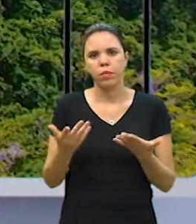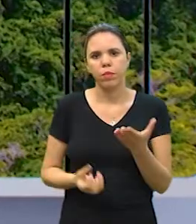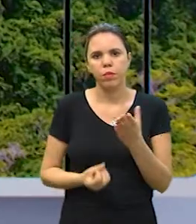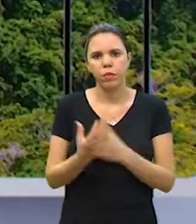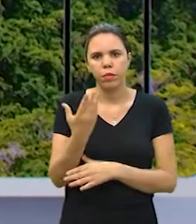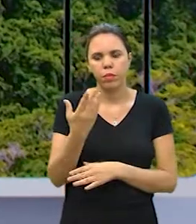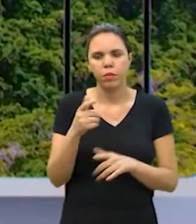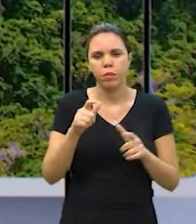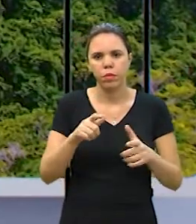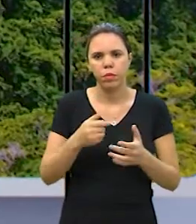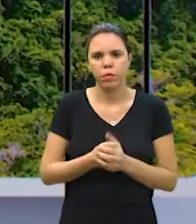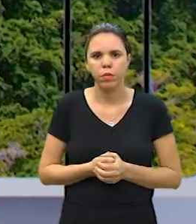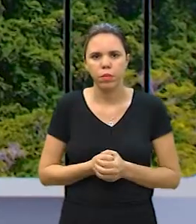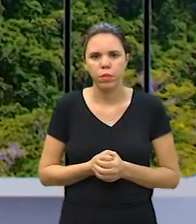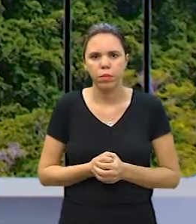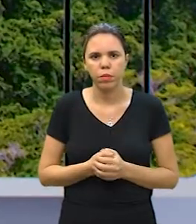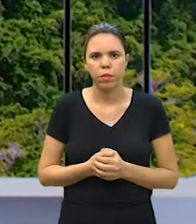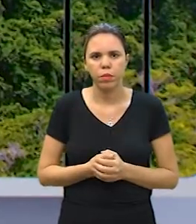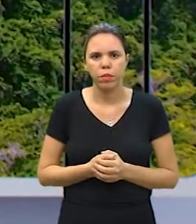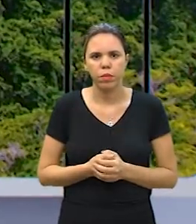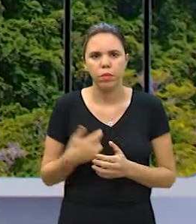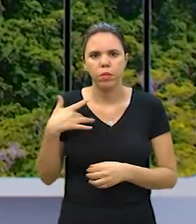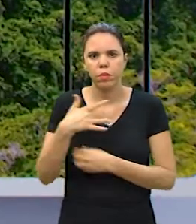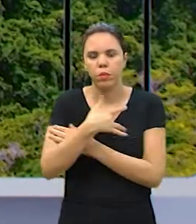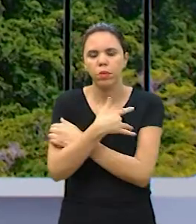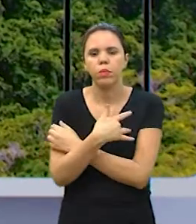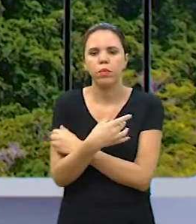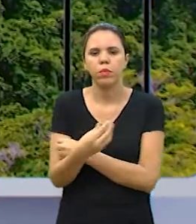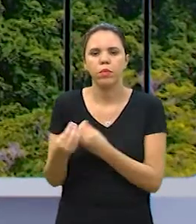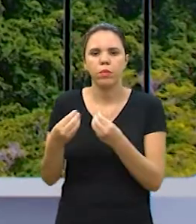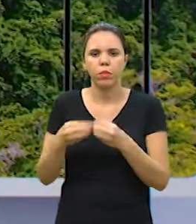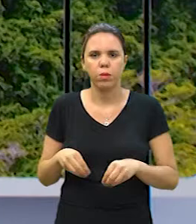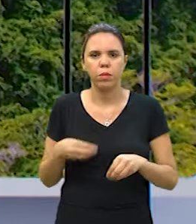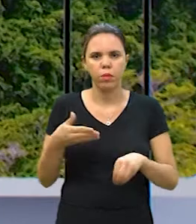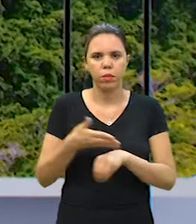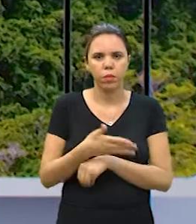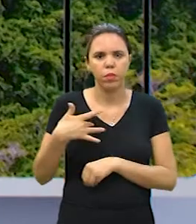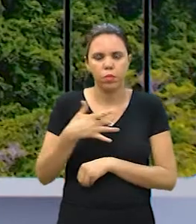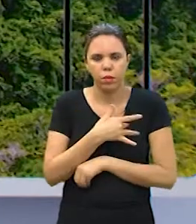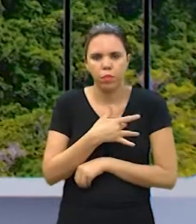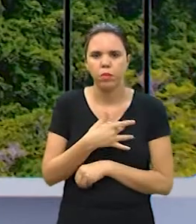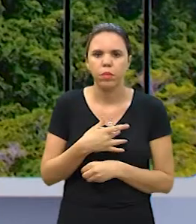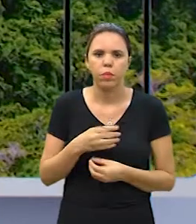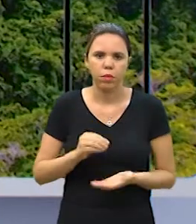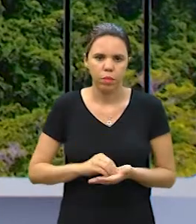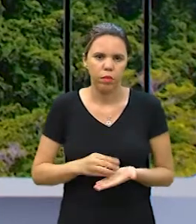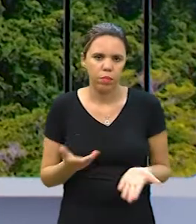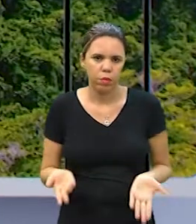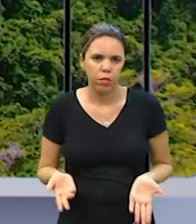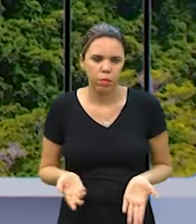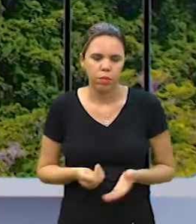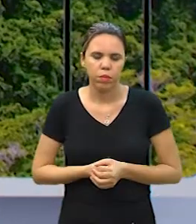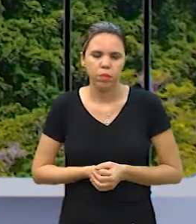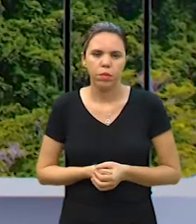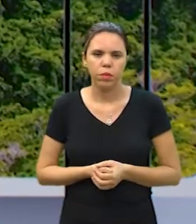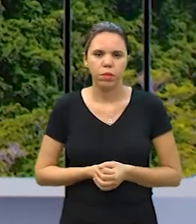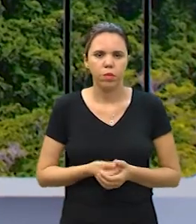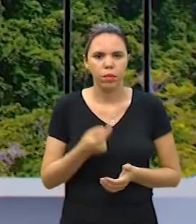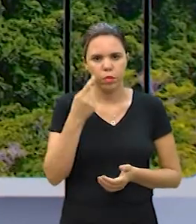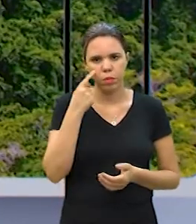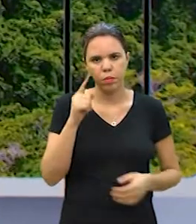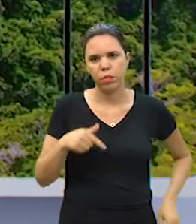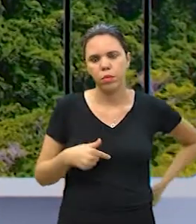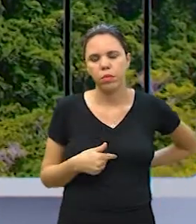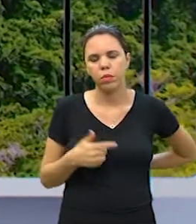isso cria um ambiente em que a saúde fica prejudicada e o acesso à saúde fica prejudicada. Eu